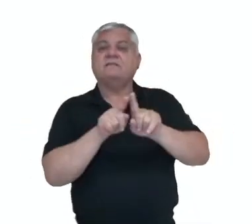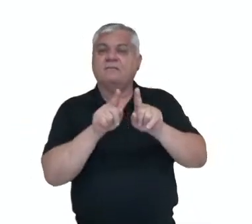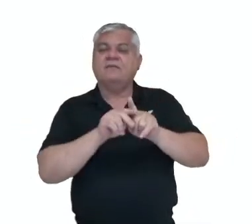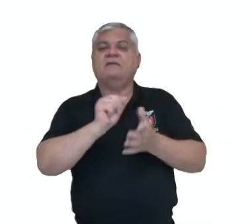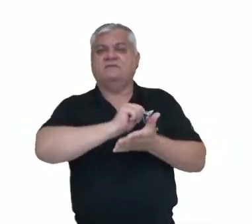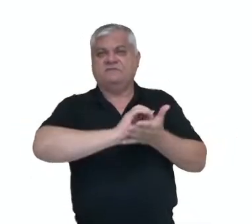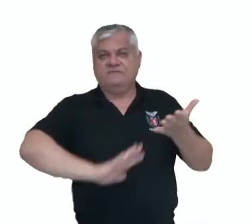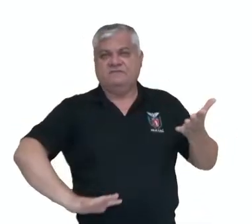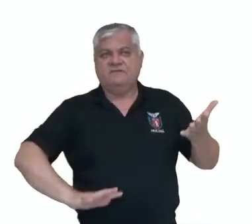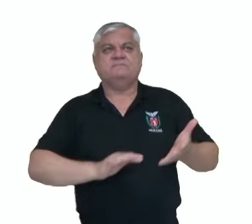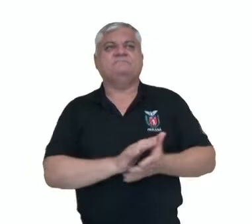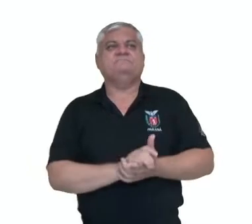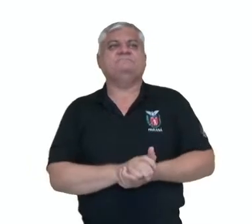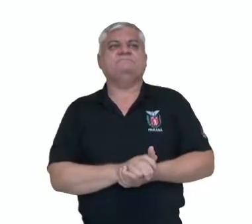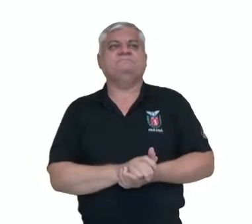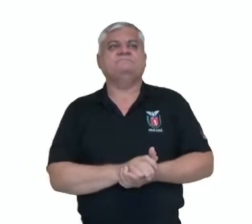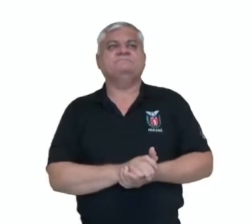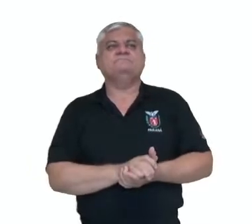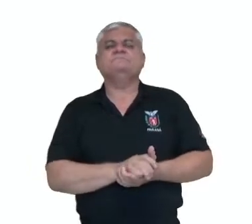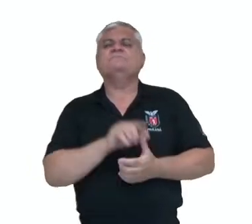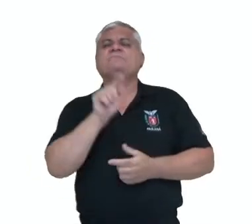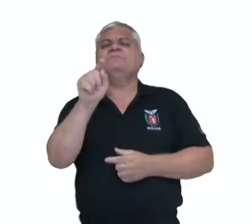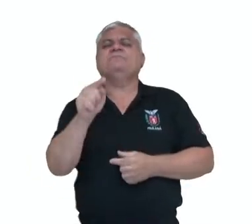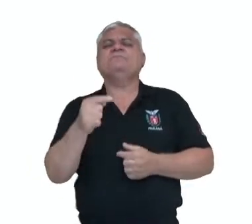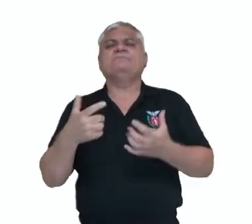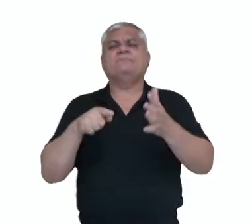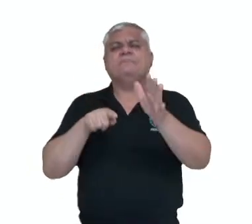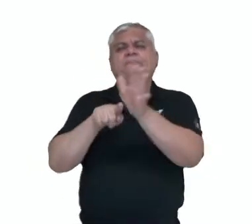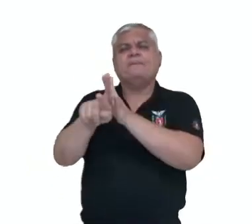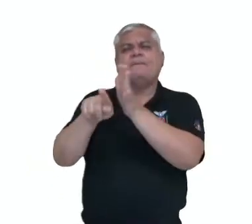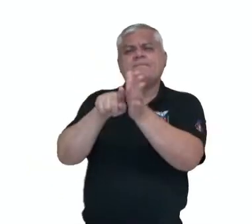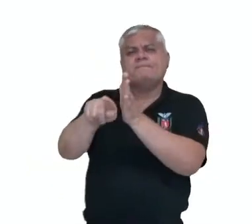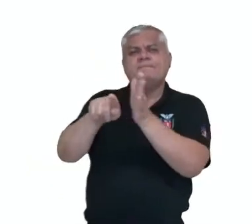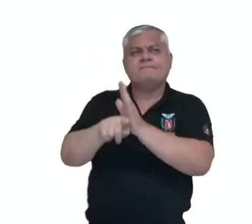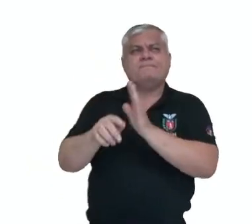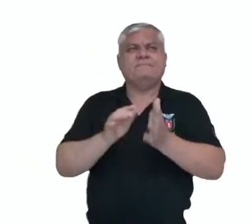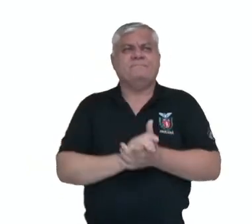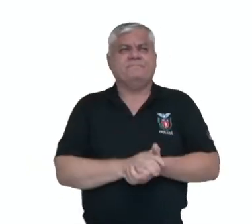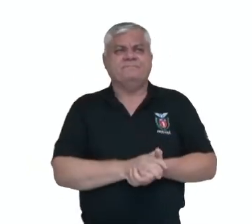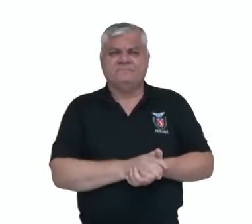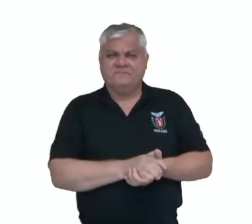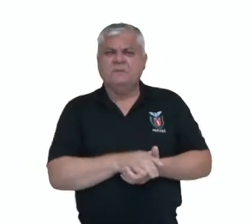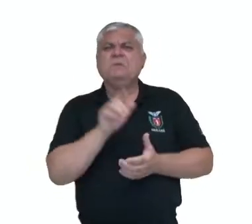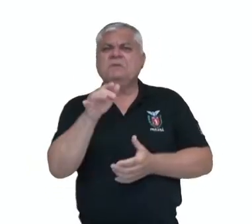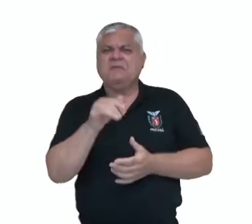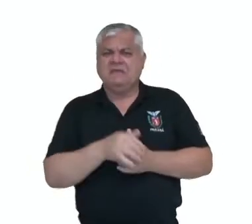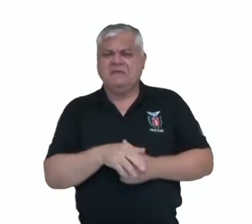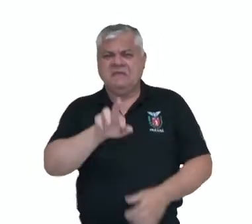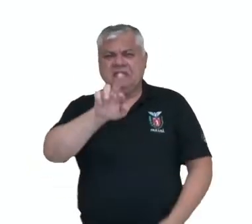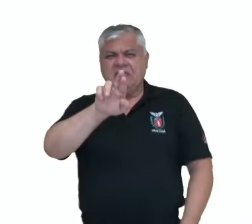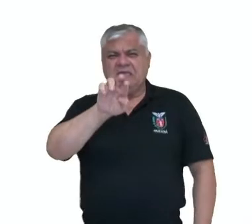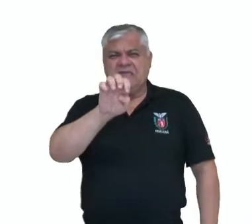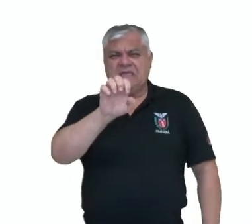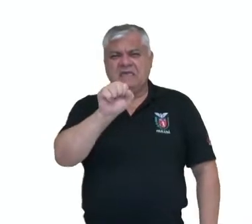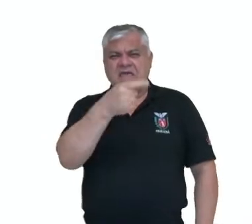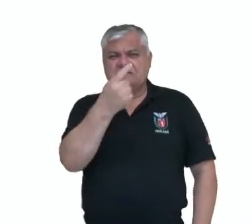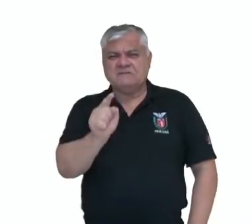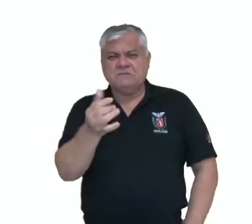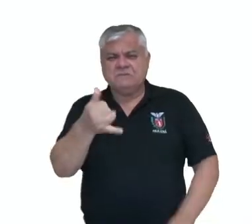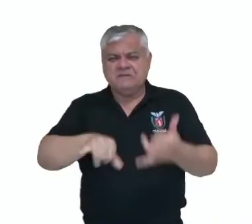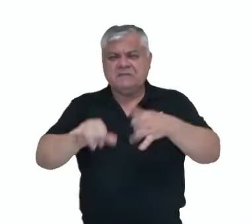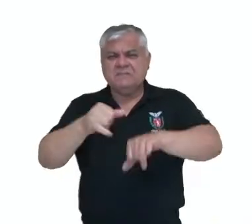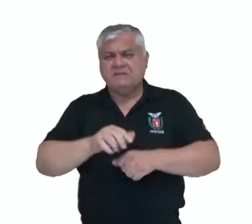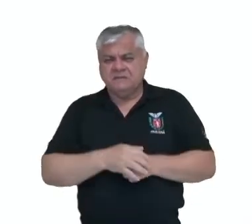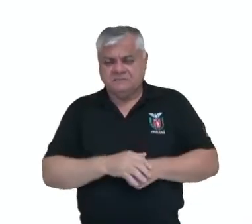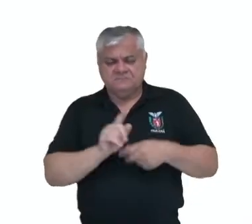algumas atividades. E os questionamentos da aula são: o que são reações químicas? O que